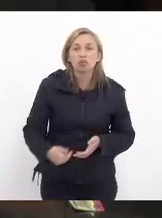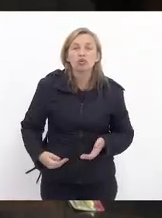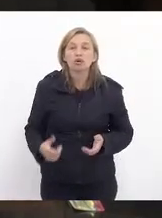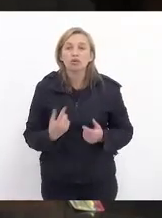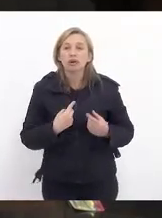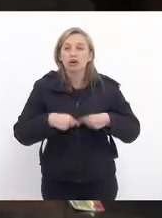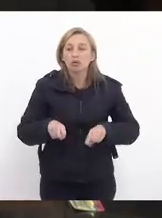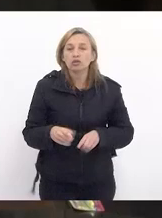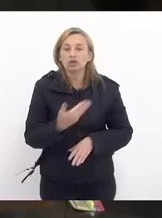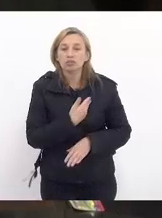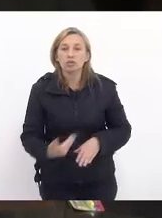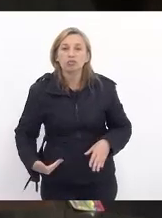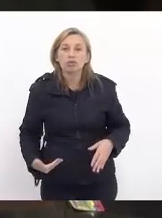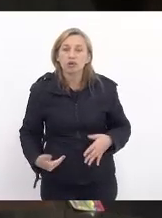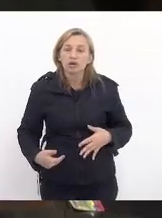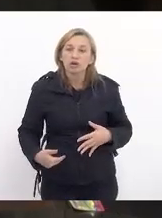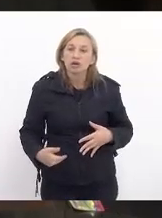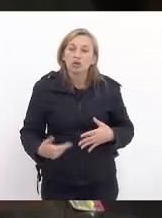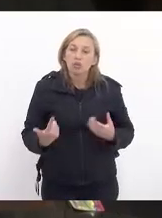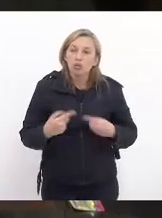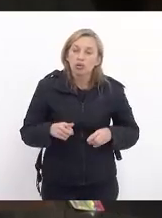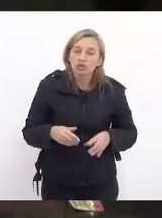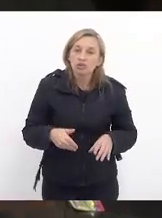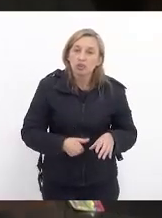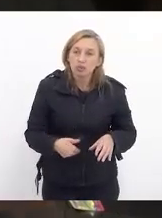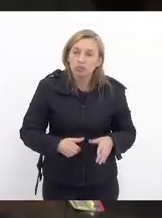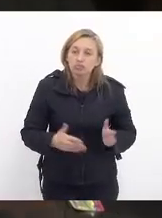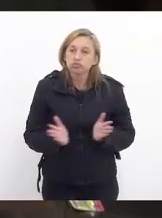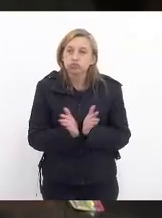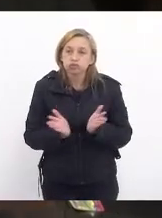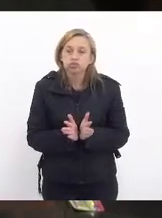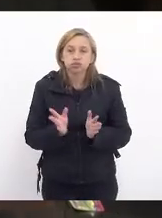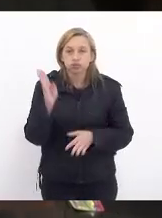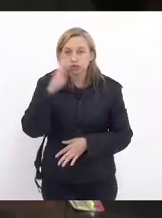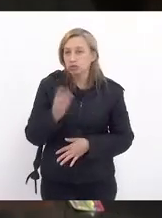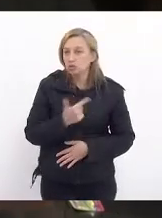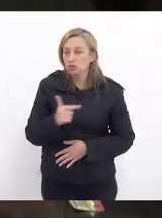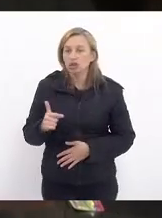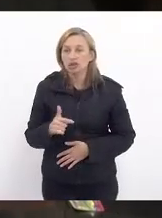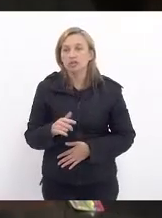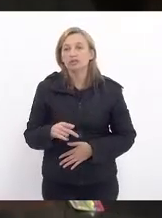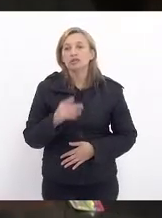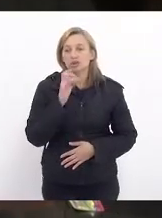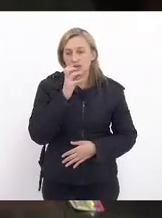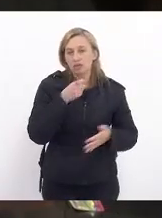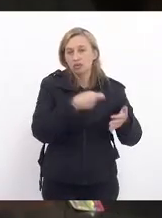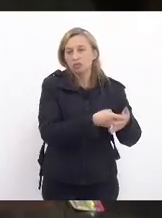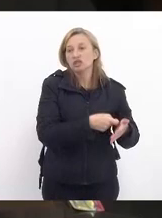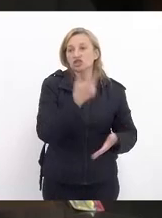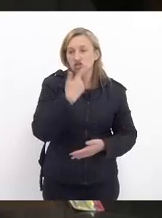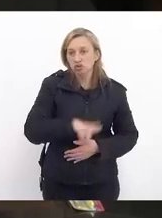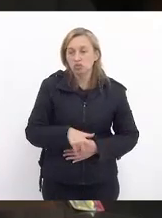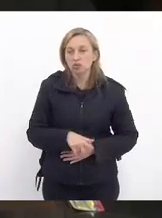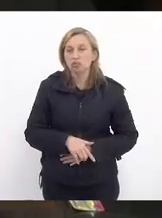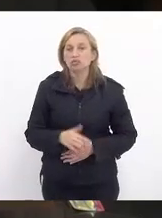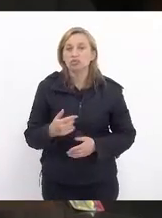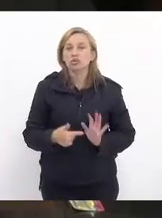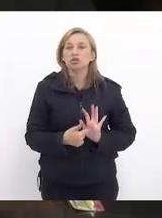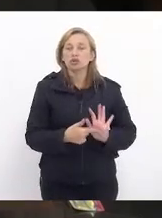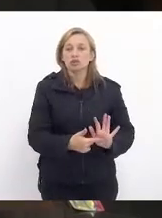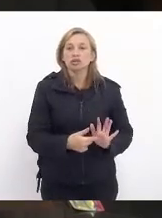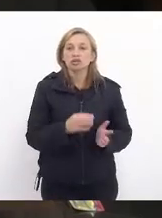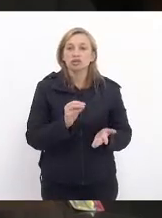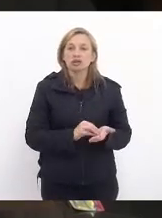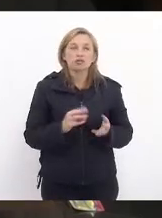para enfrentar a pobreza a miséria no Brasil ela não existe para não estar colocada portanto faço aqui essa denúncia mais uma vez revelando